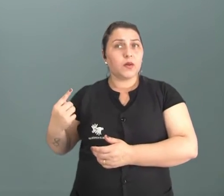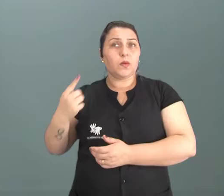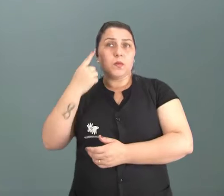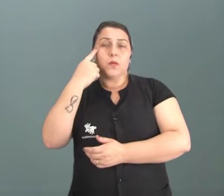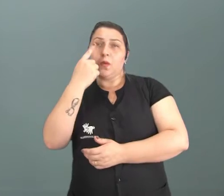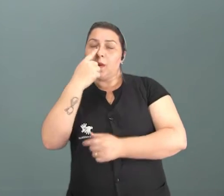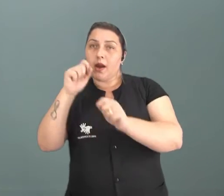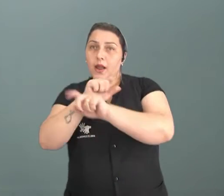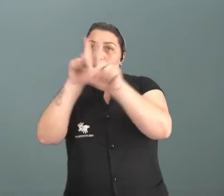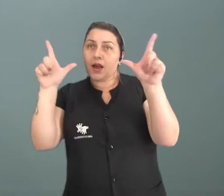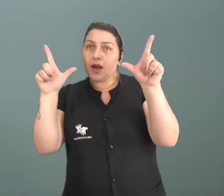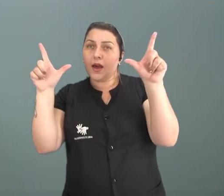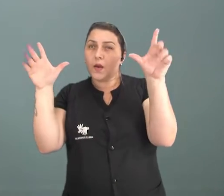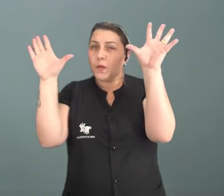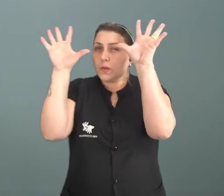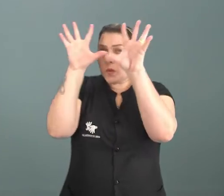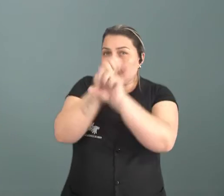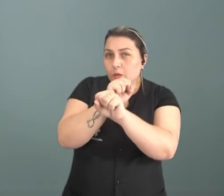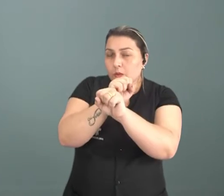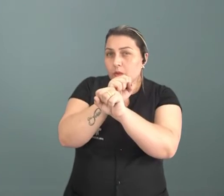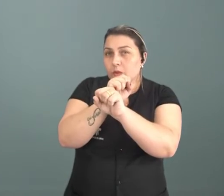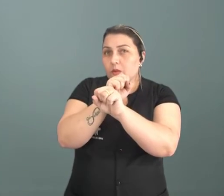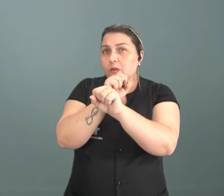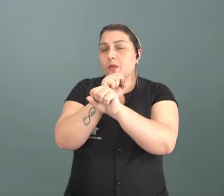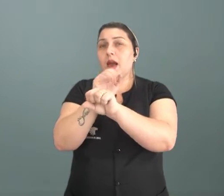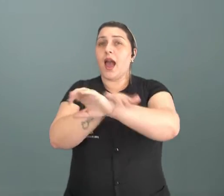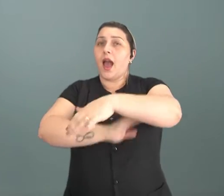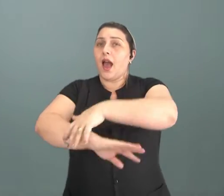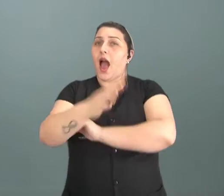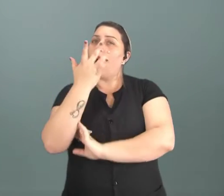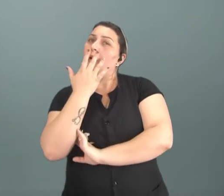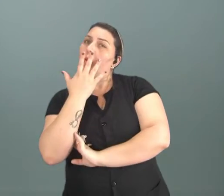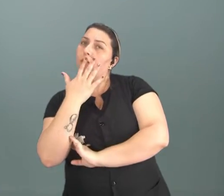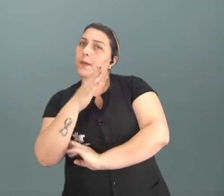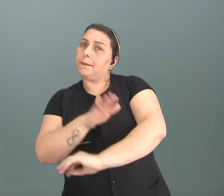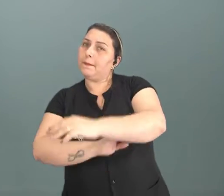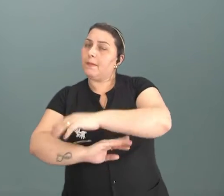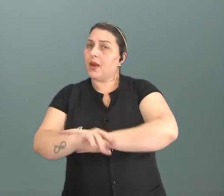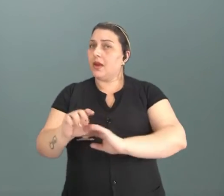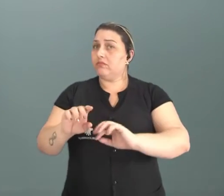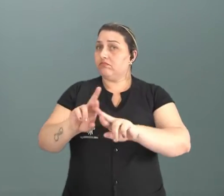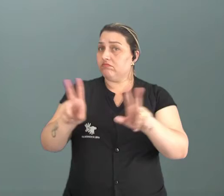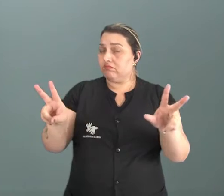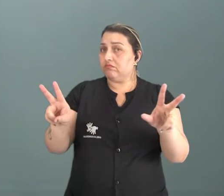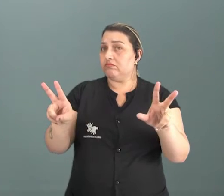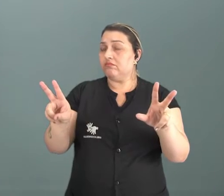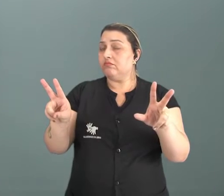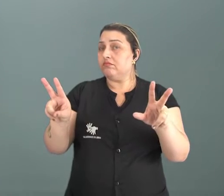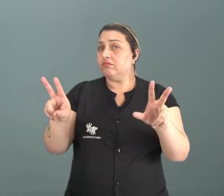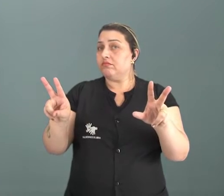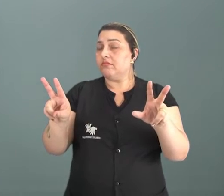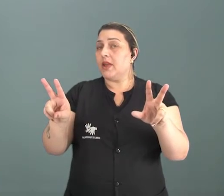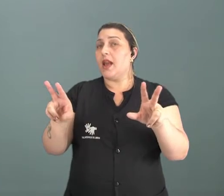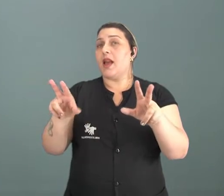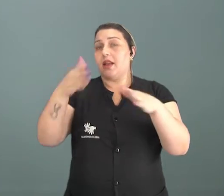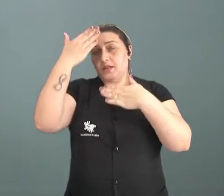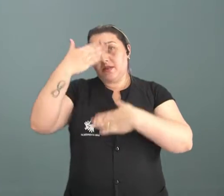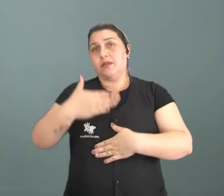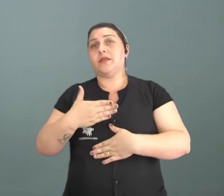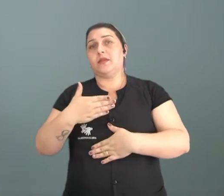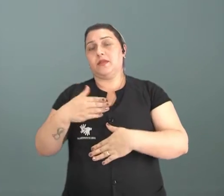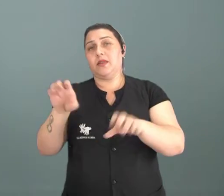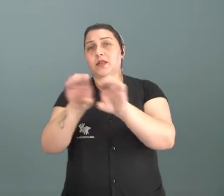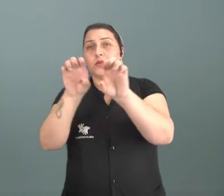dele é claro ou é escuro. Essas características que nos tornam diferentes. Não só essas características físicas que eu